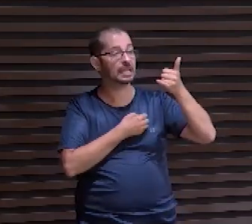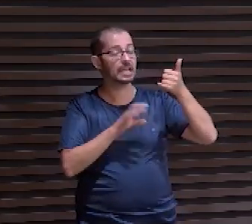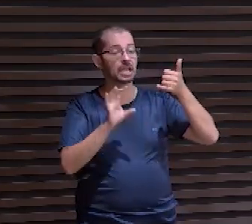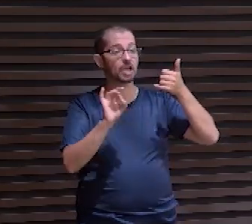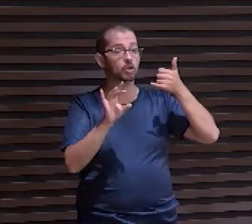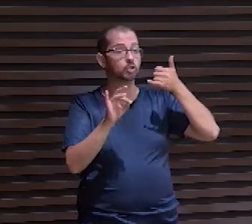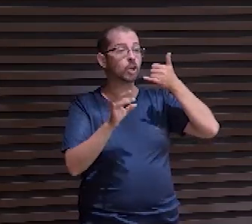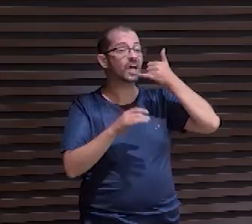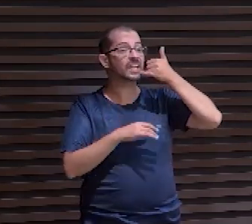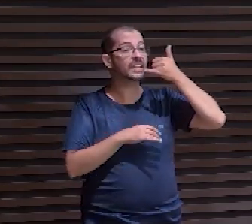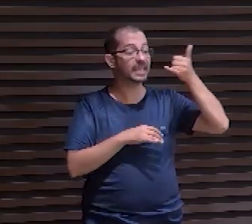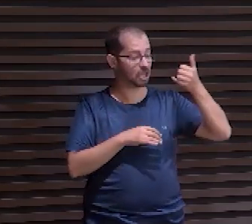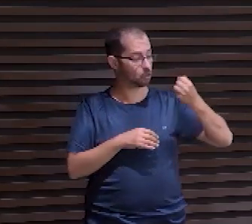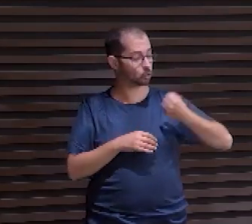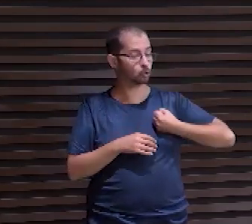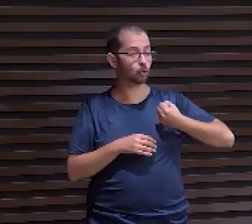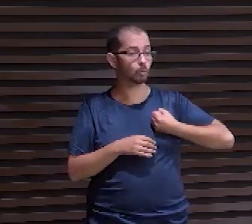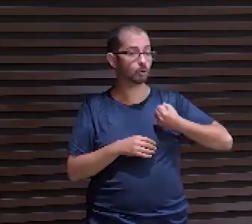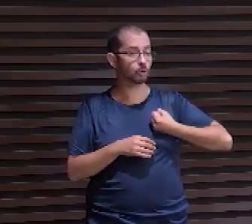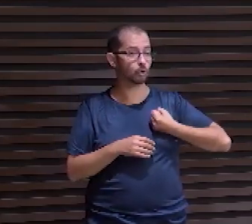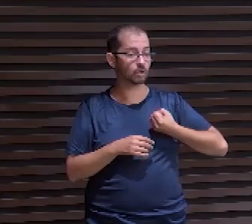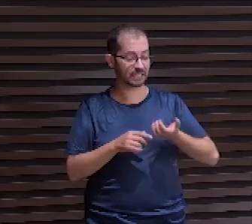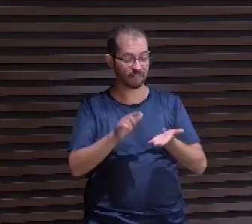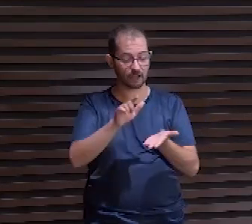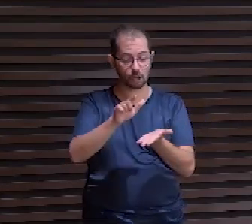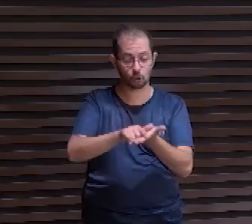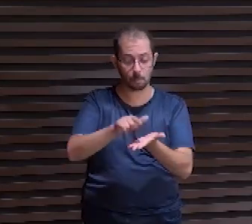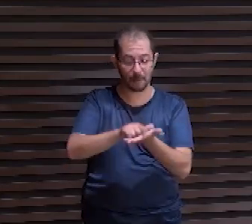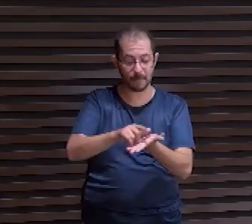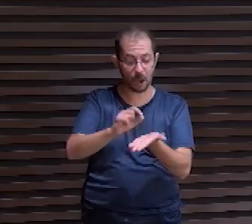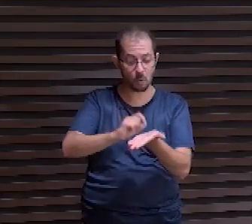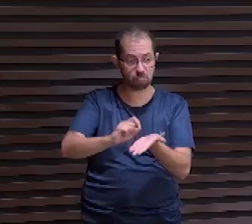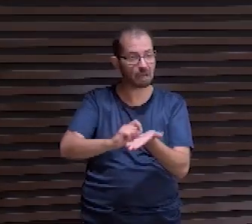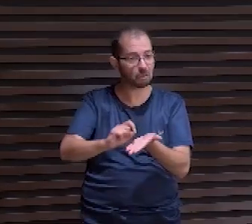Simplesmente disquei o número que estava no papel.